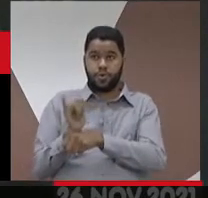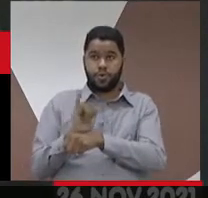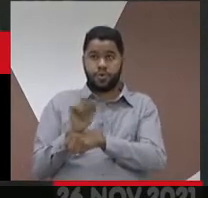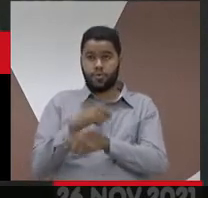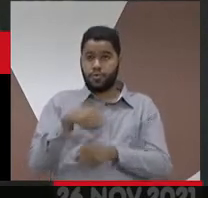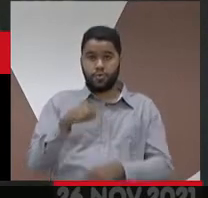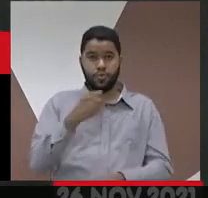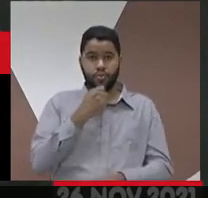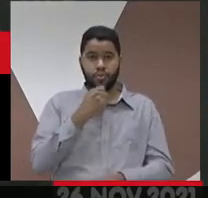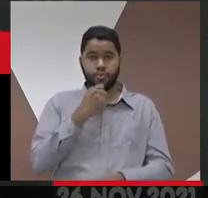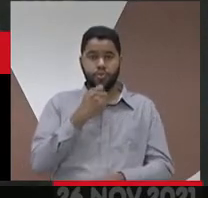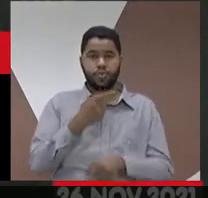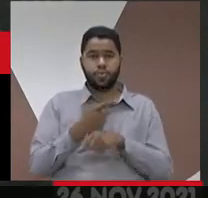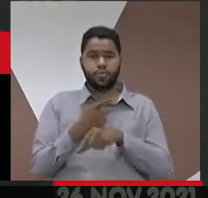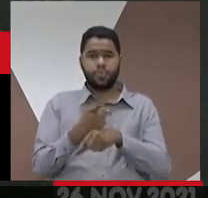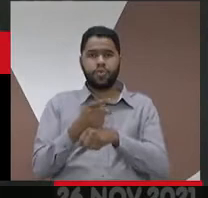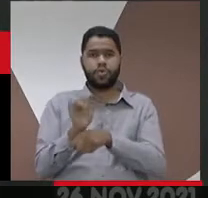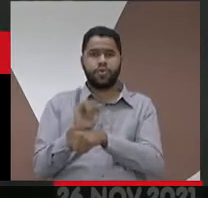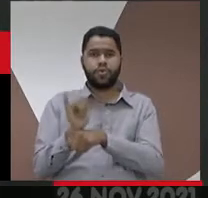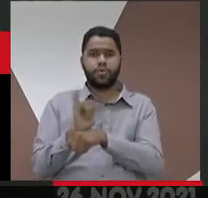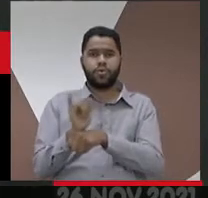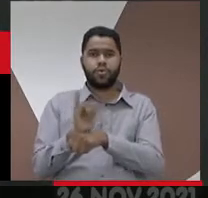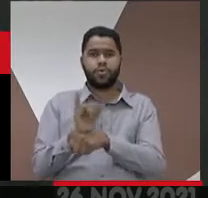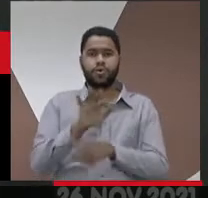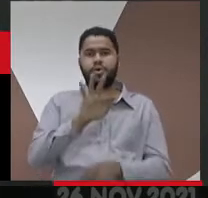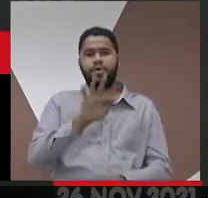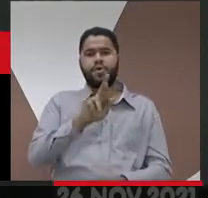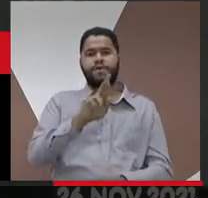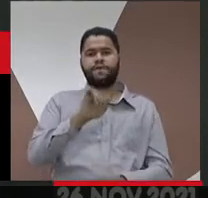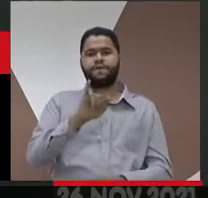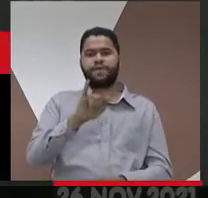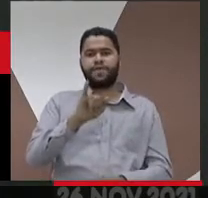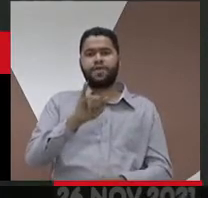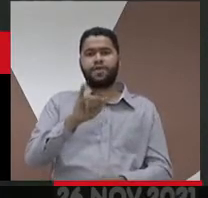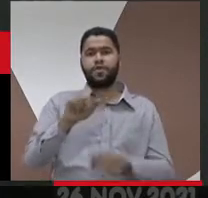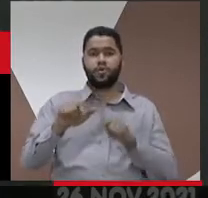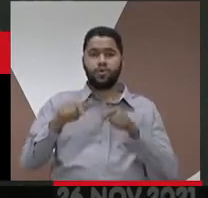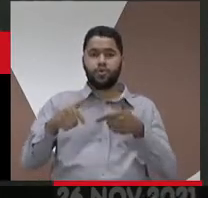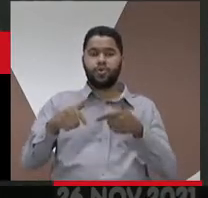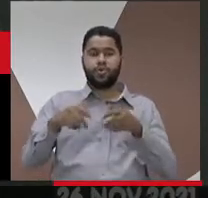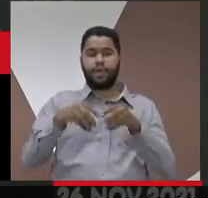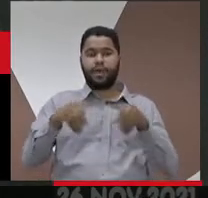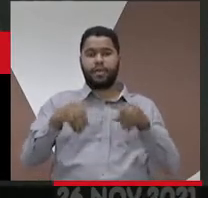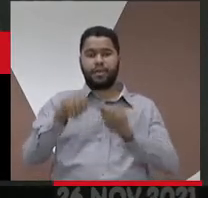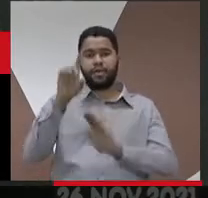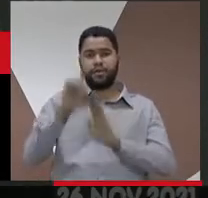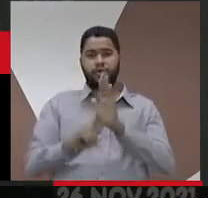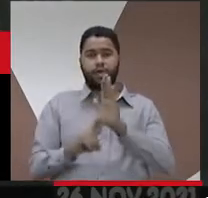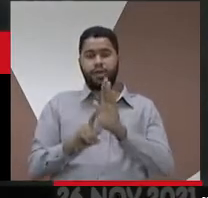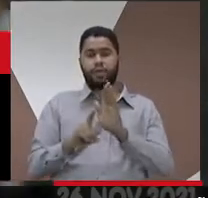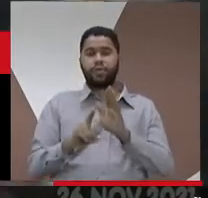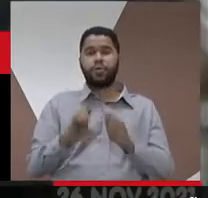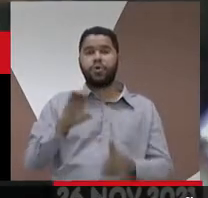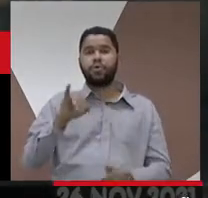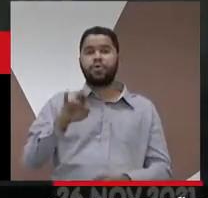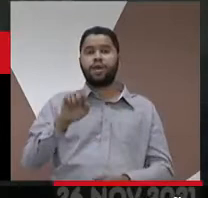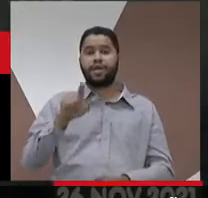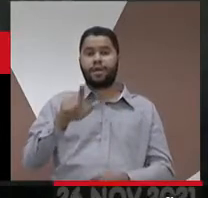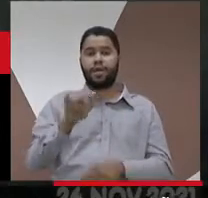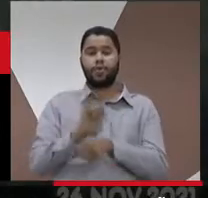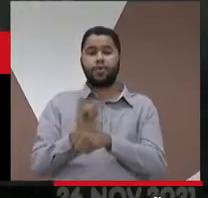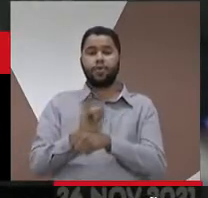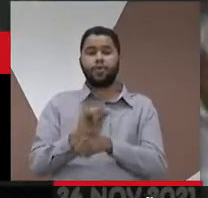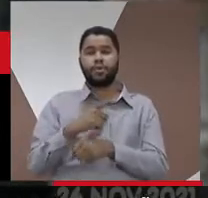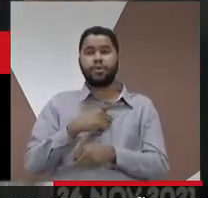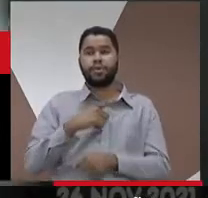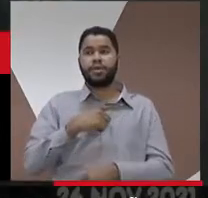não viu ainda, pode procurar lá no YouTube, Frei Gilvander, Luta pela Terra e por Direitos, nesse canal, deputado Agostinho Patrus, tem